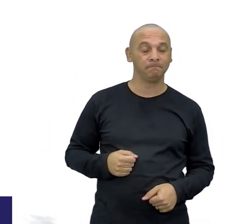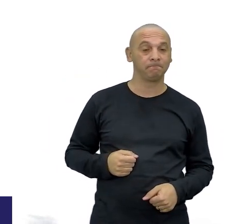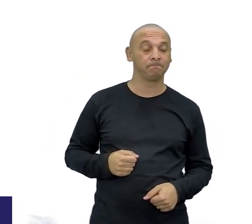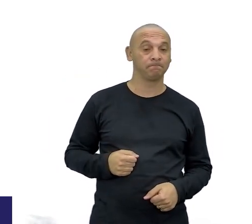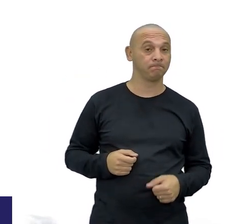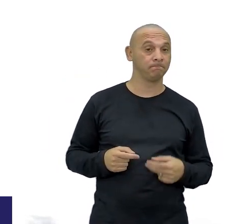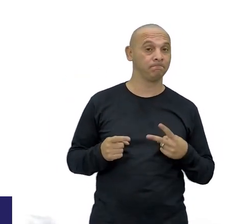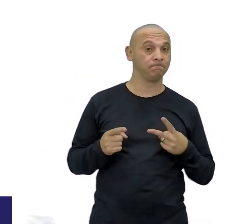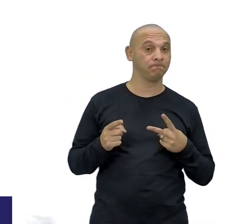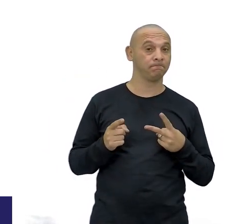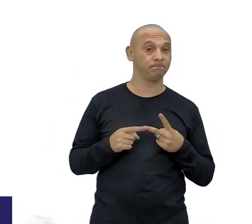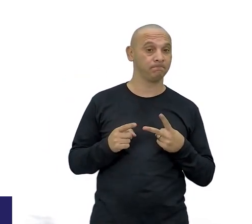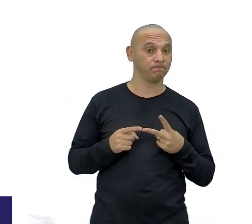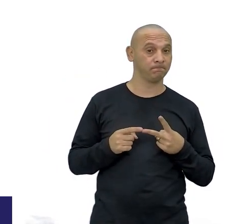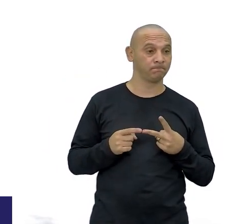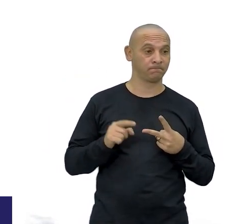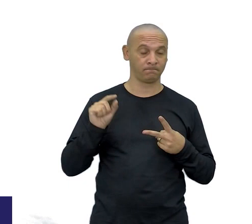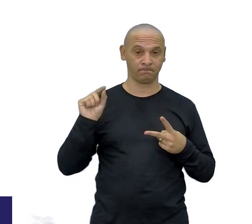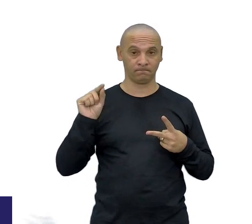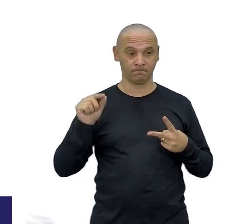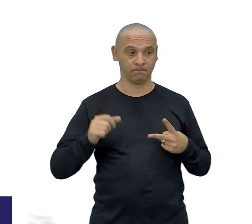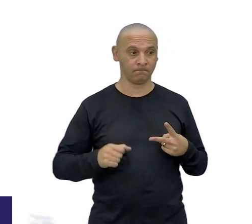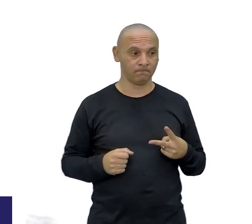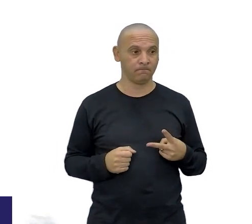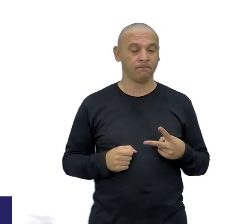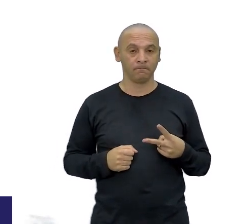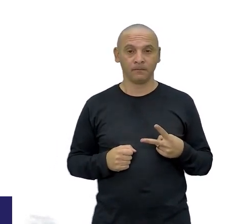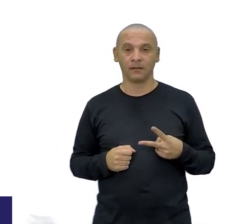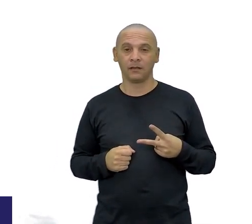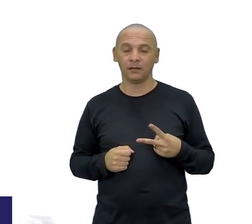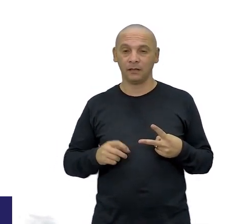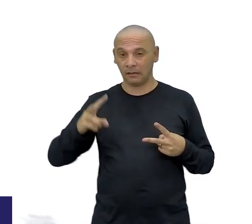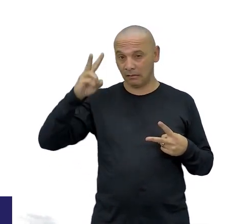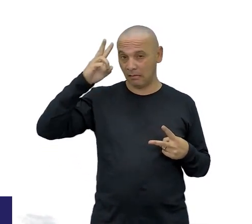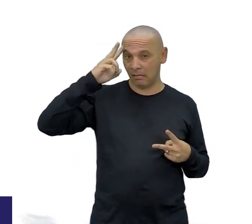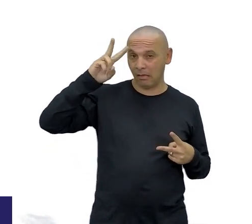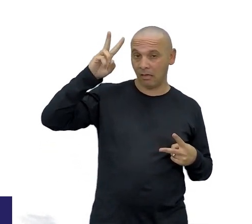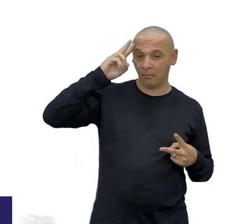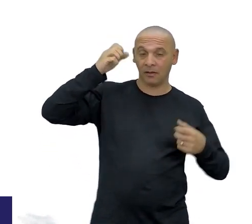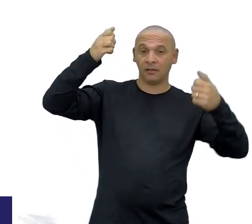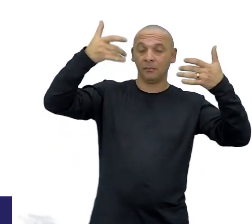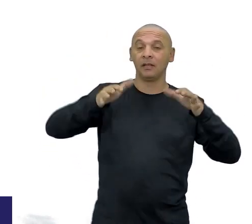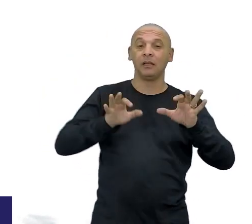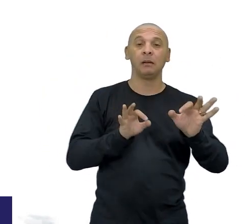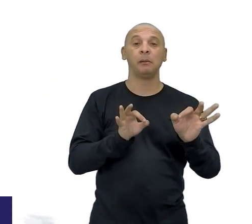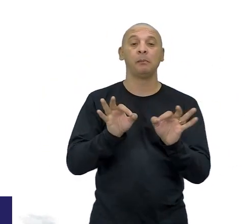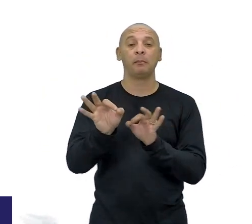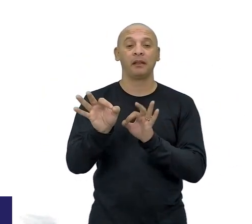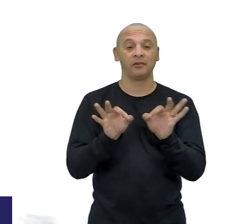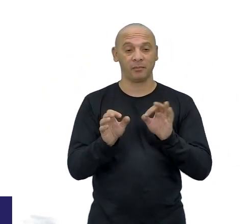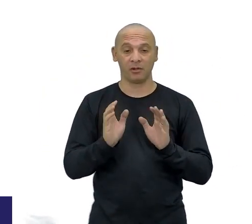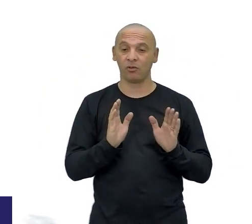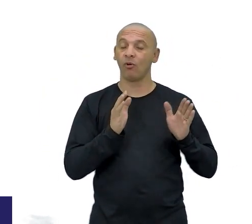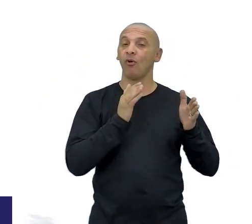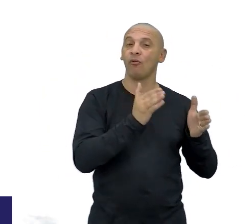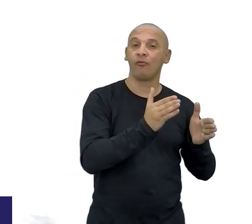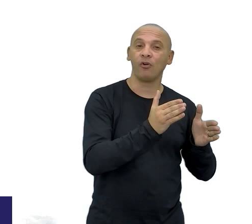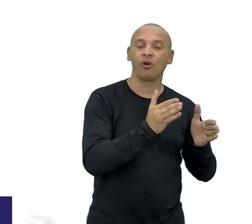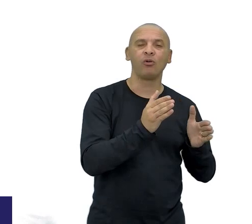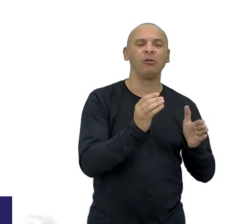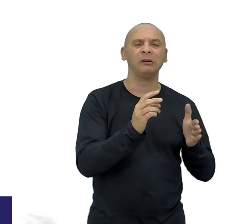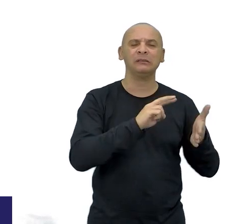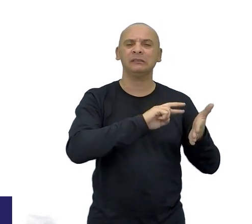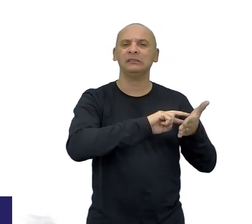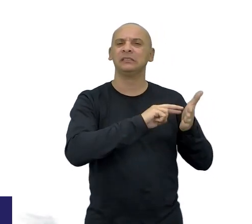Vamos então agora para o segundo momento. Vamos fazer uma reflexão a respeito do planejamento com foco nas produções de